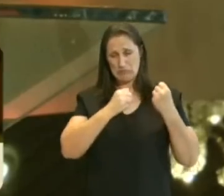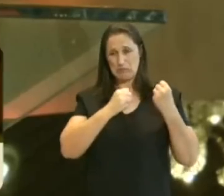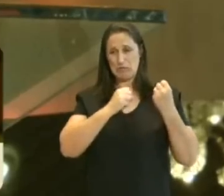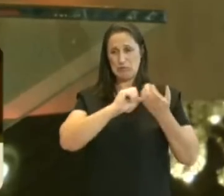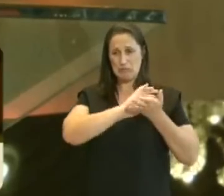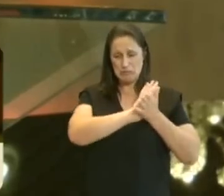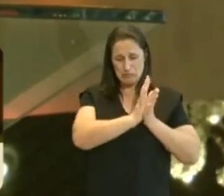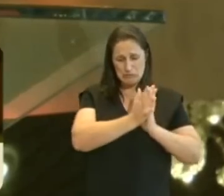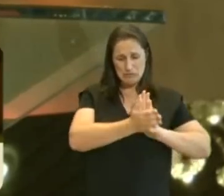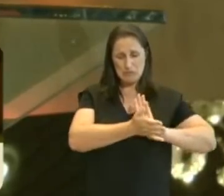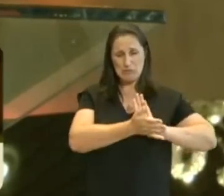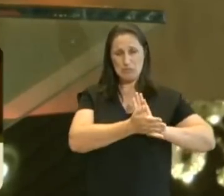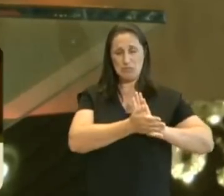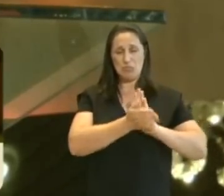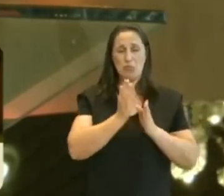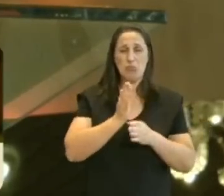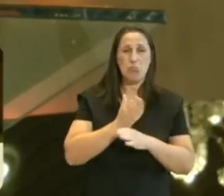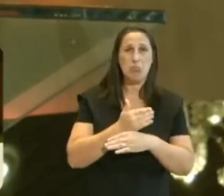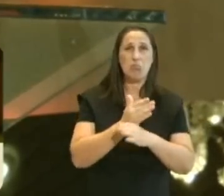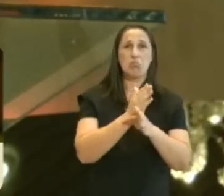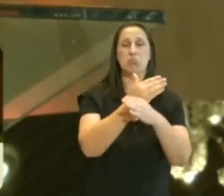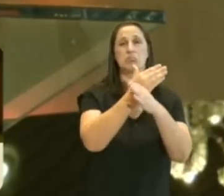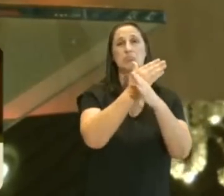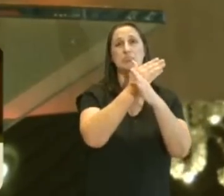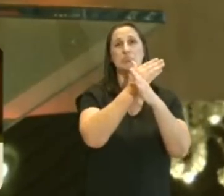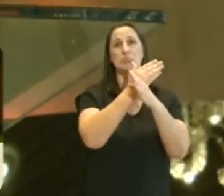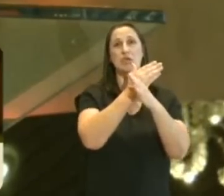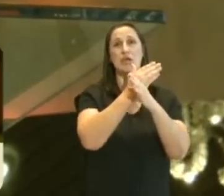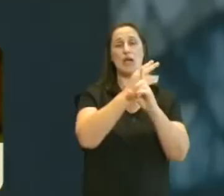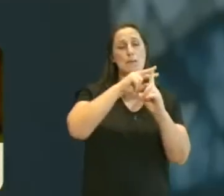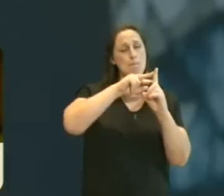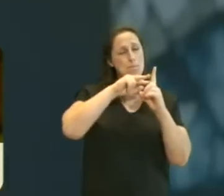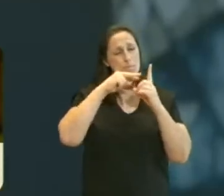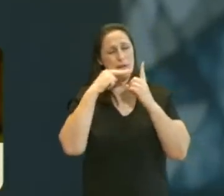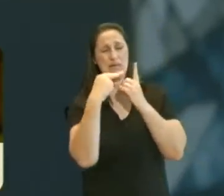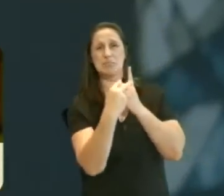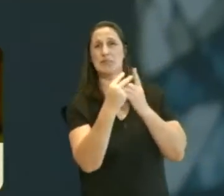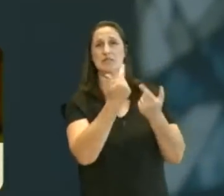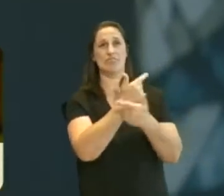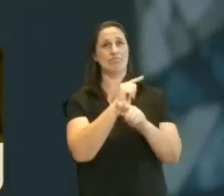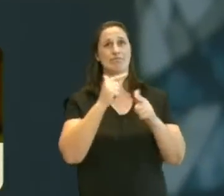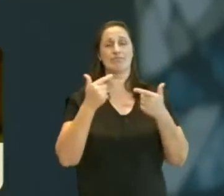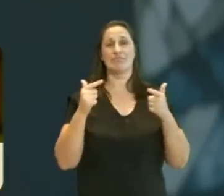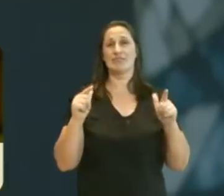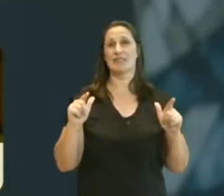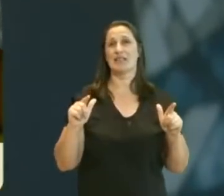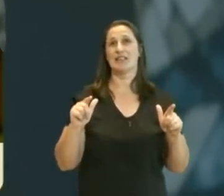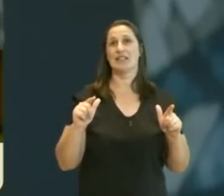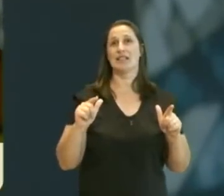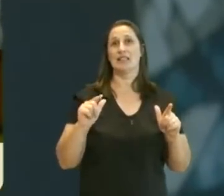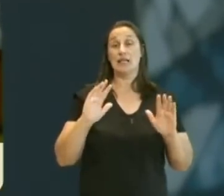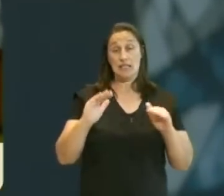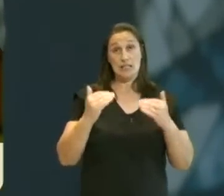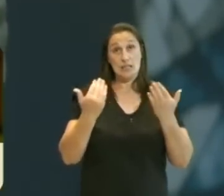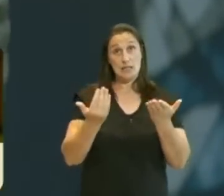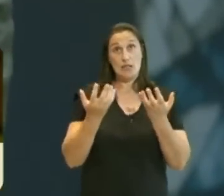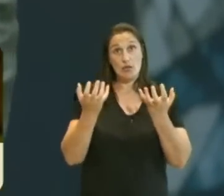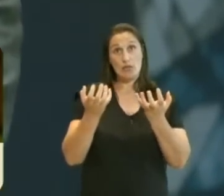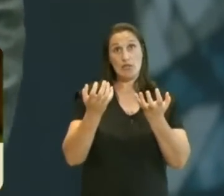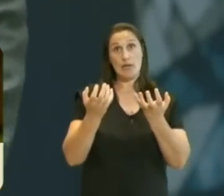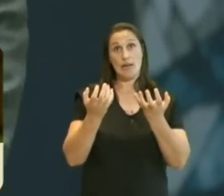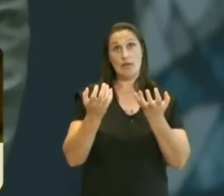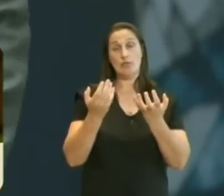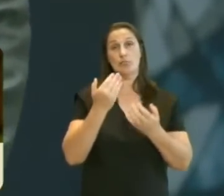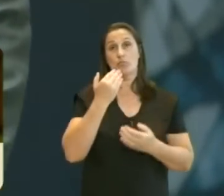sem perspectivas, quem sabe andando na corda bamba da vida, então eu quero convidá-lo